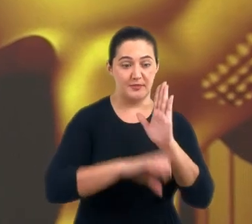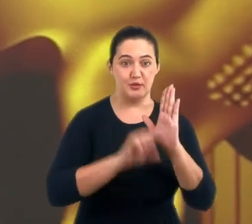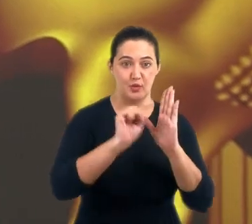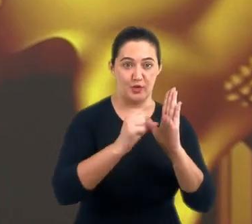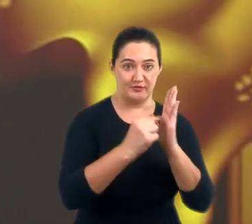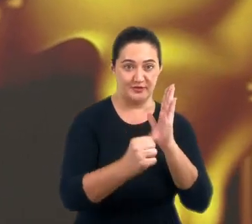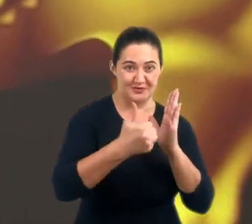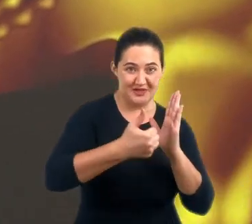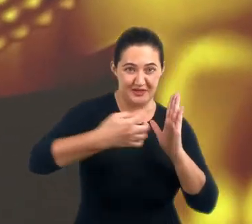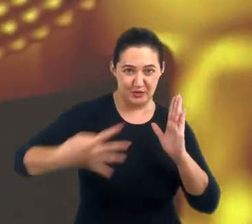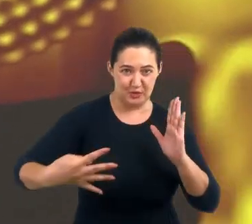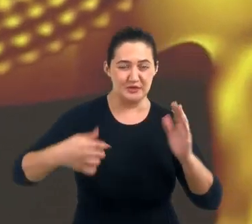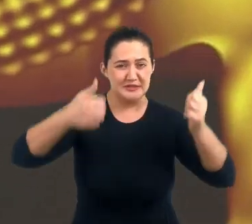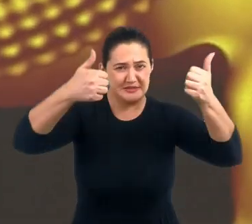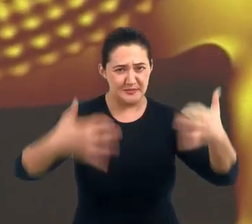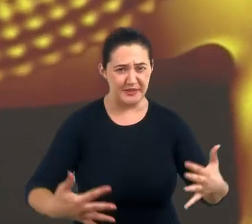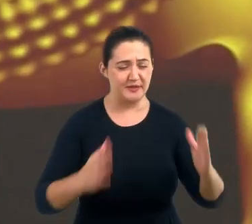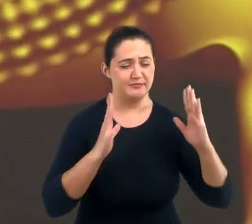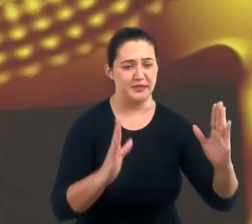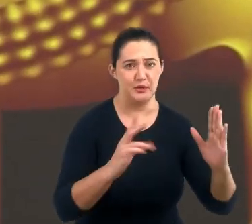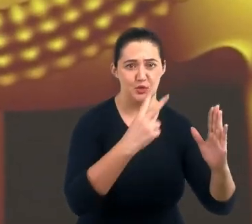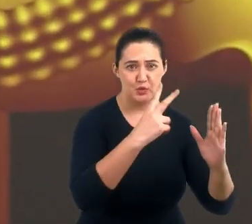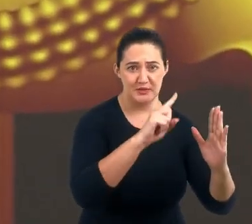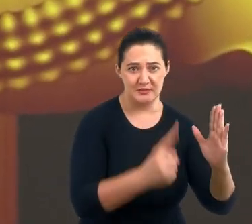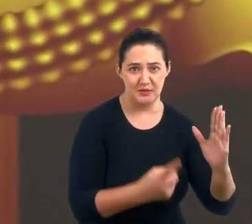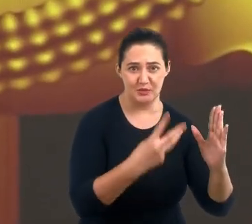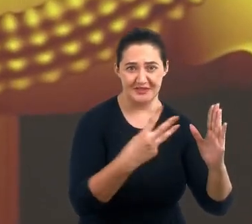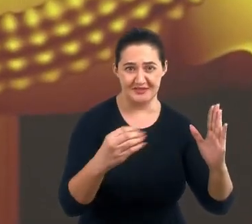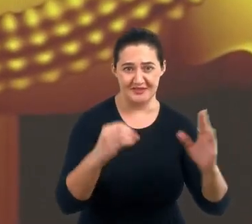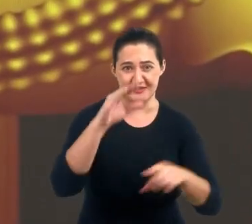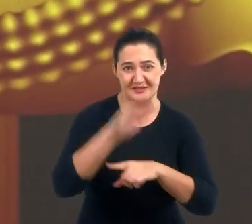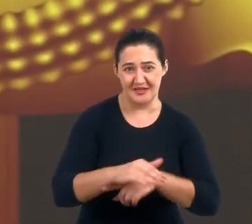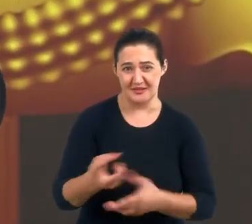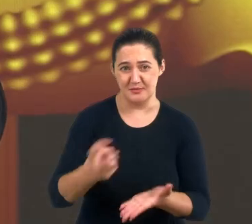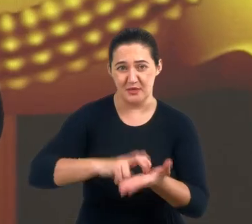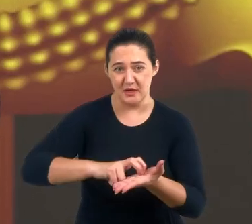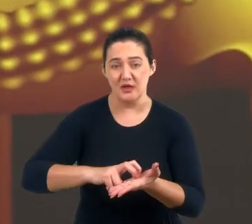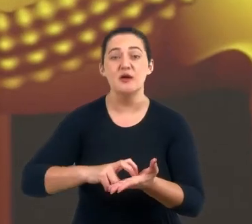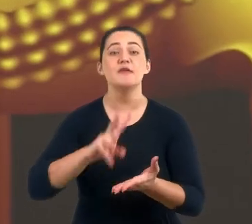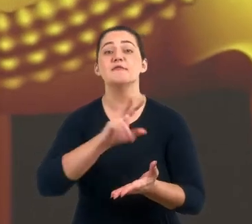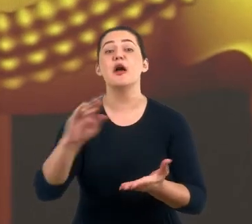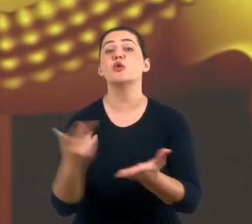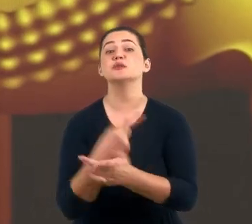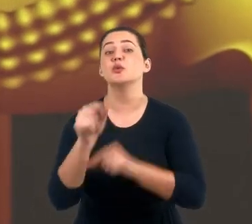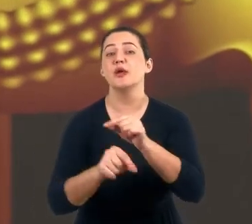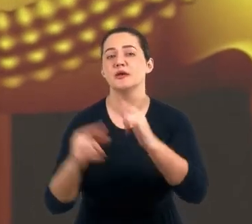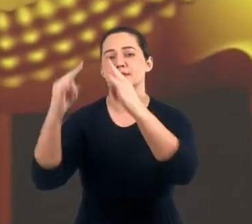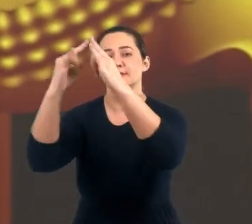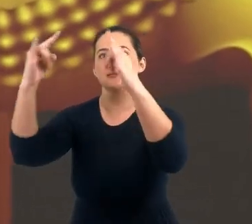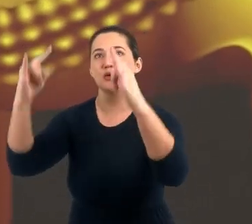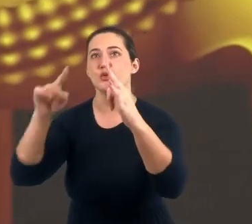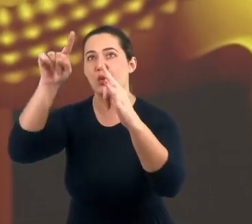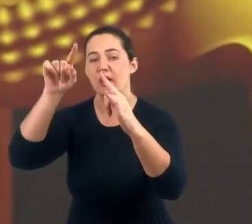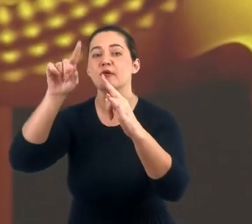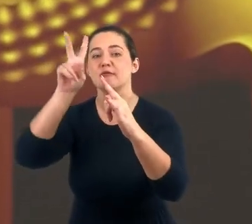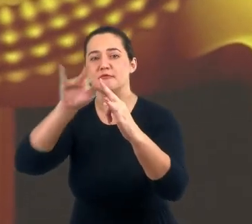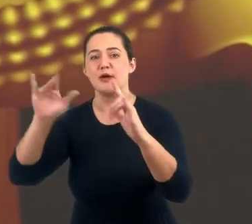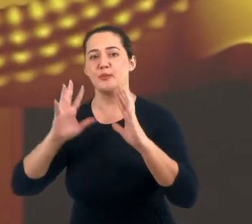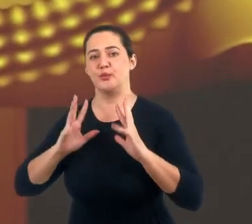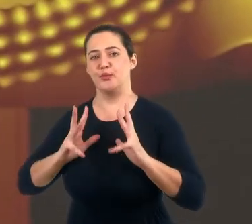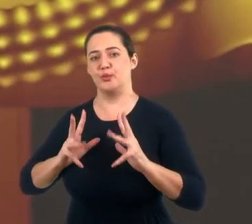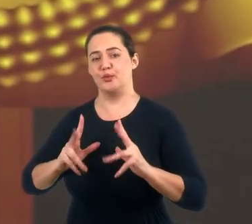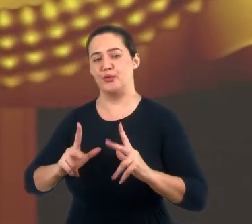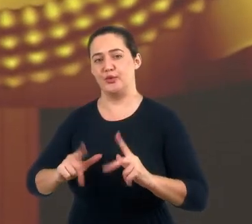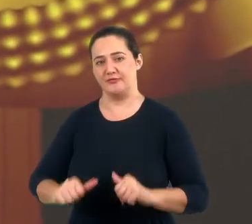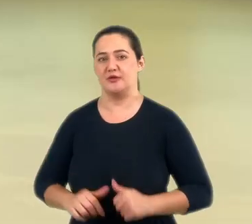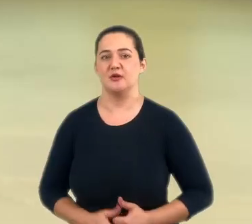8,14, ali é dito que depois das 2.300 tardes e manhãs, o santuário seria